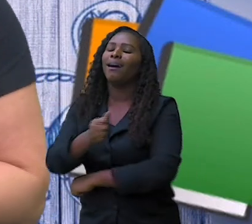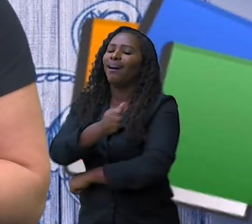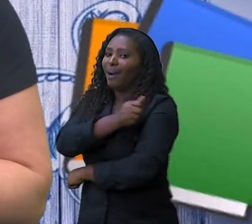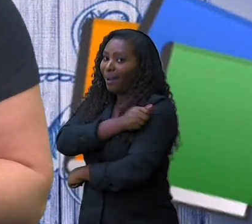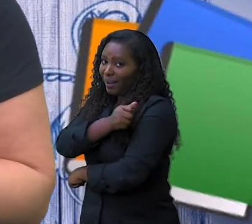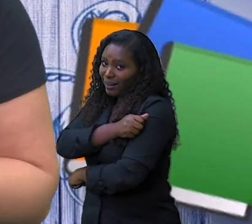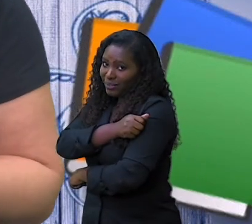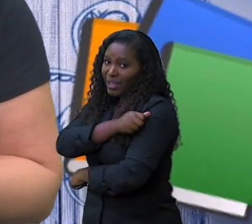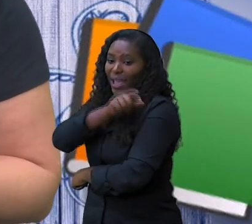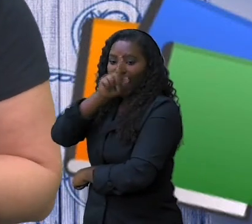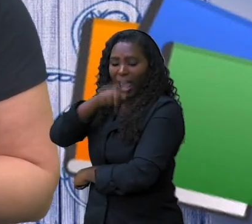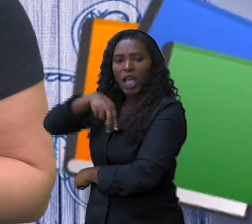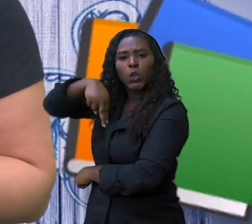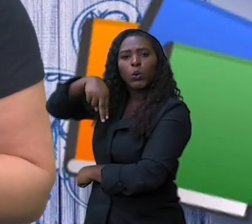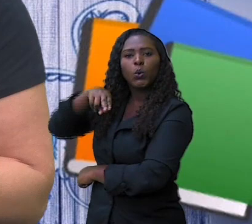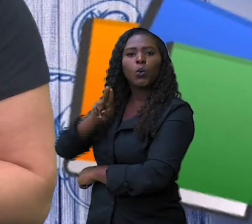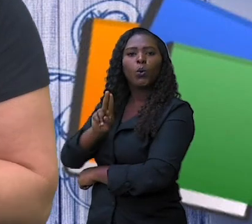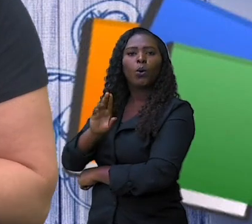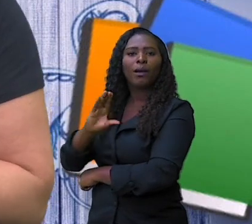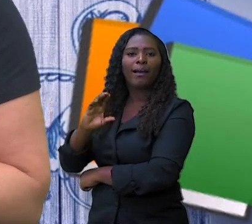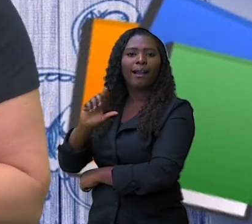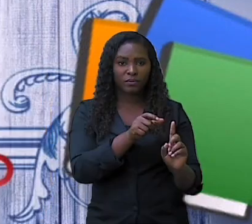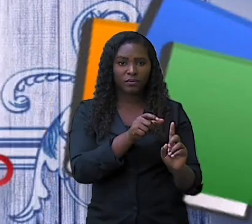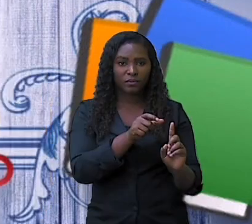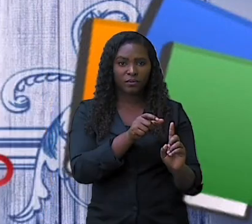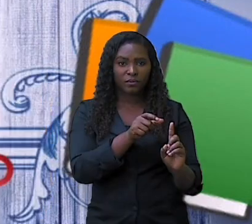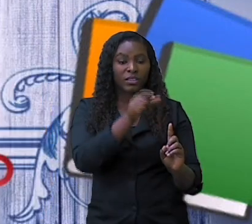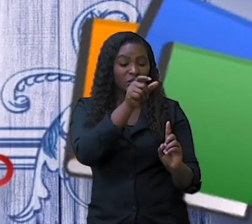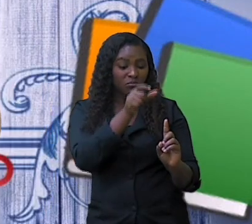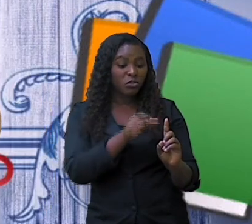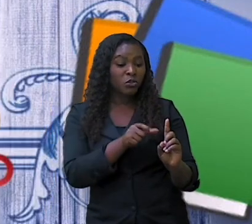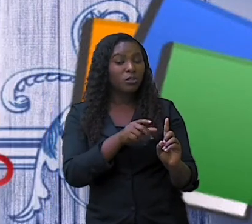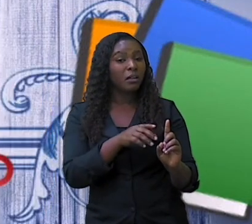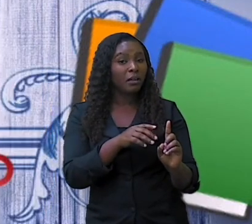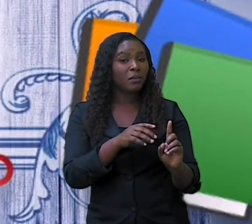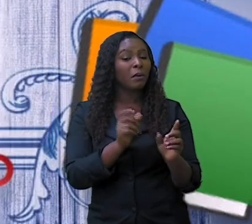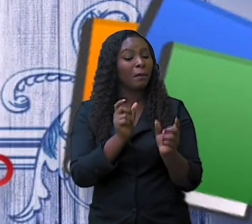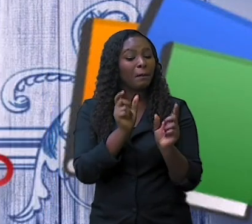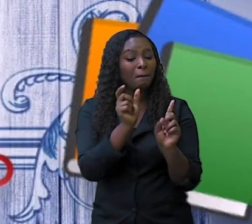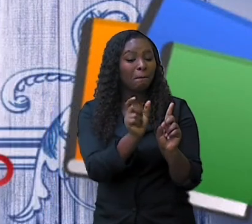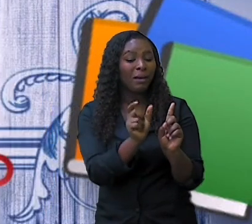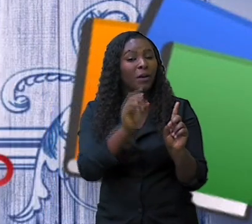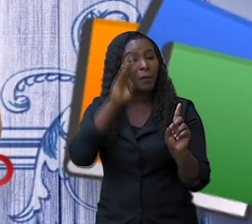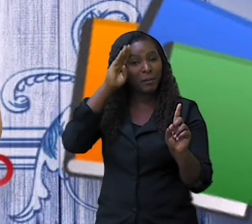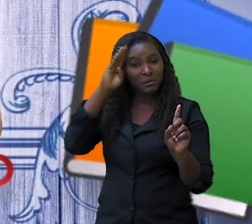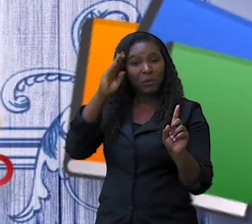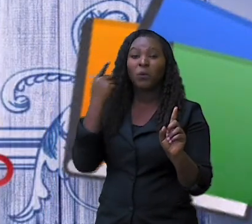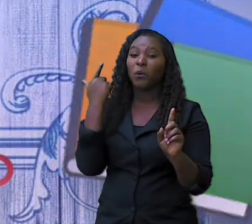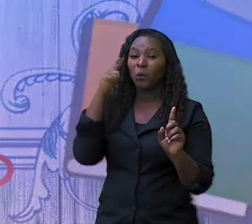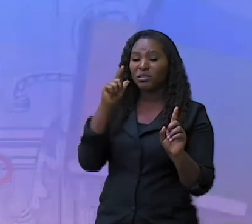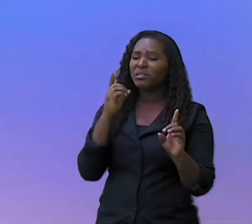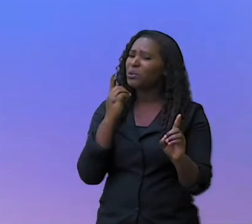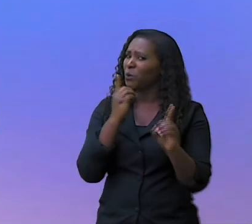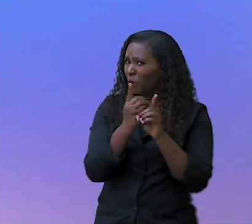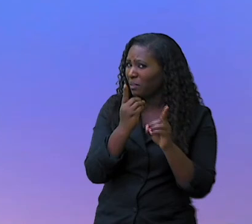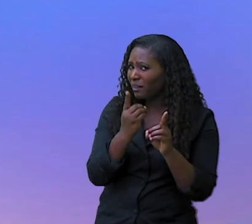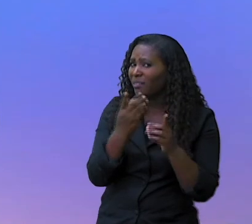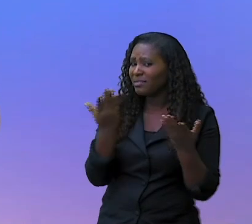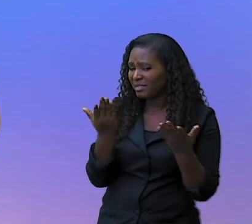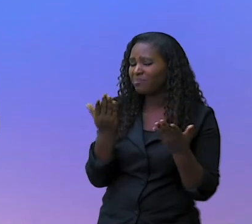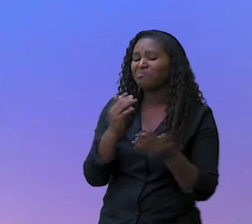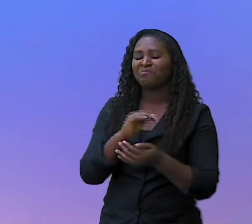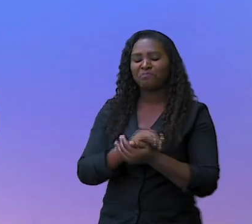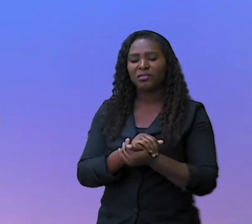é o núcleo do sujeito, é o nome, é o substantivo, portanto, nós conseguimos determinar, então, o sujeito